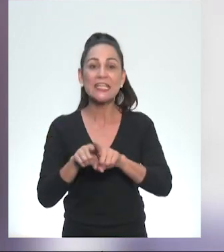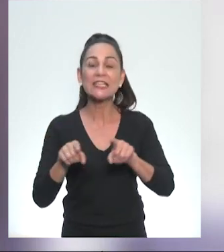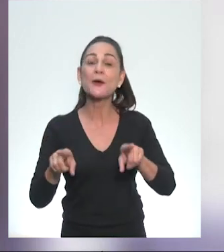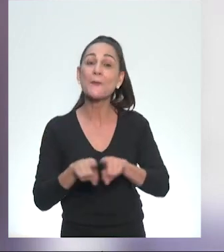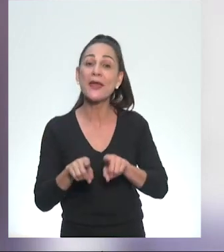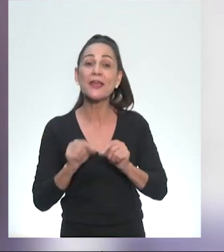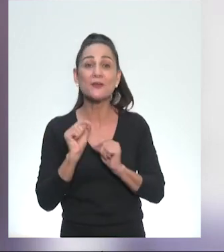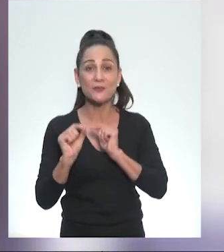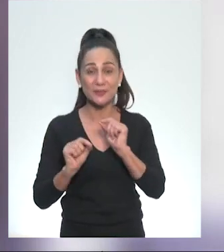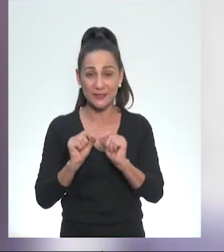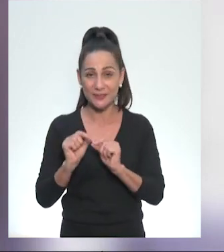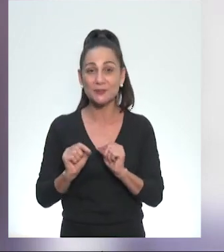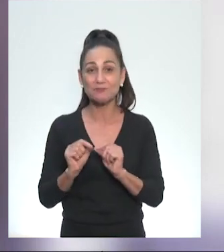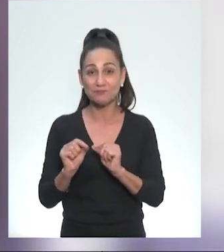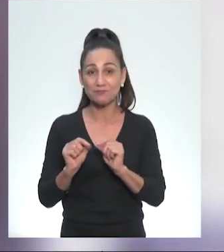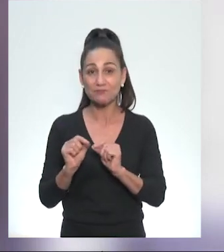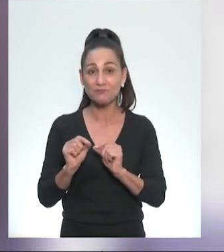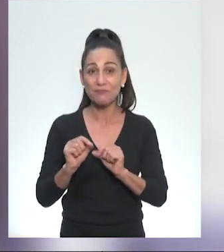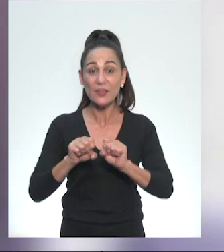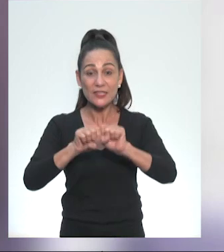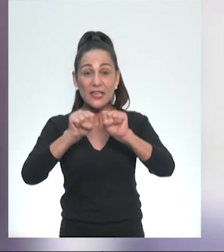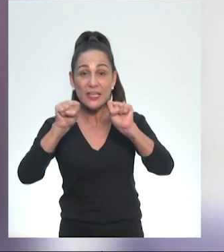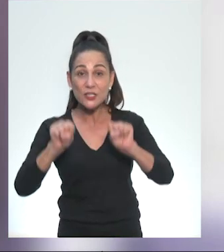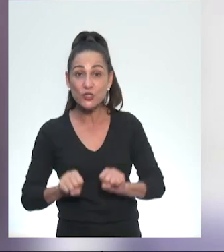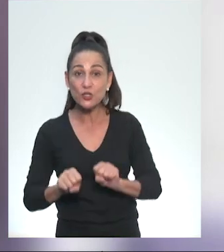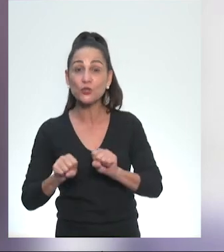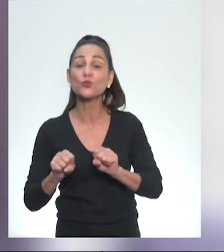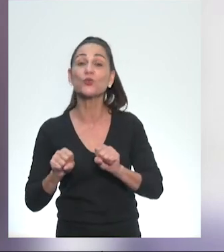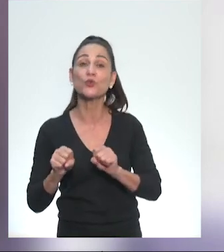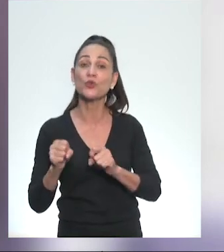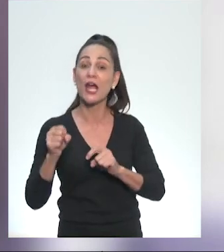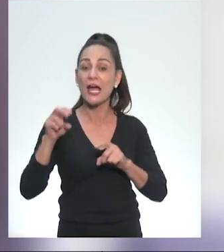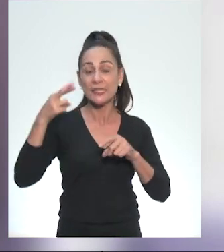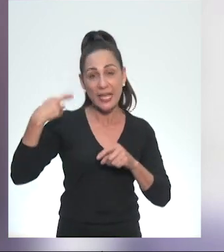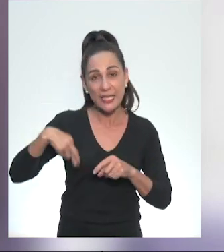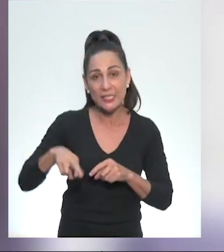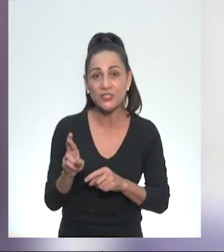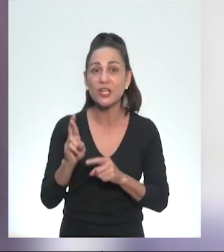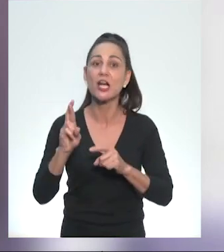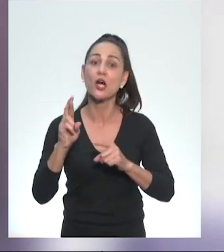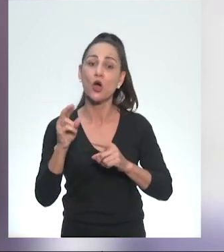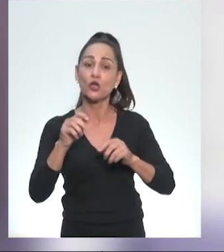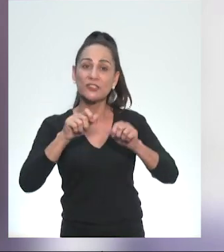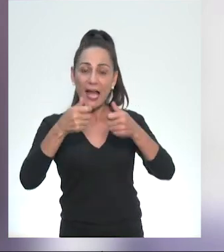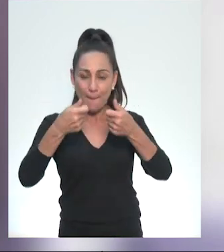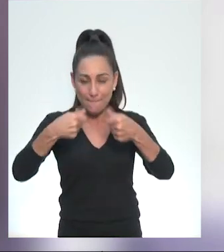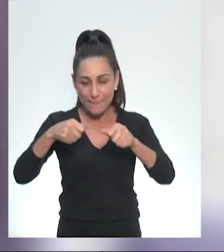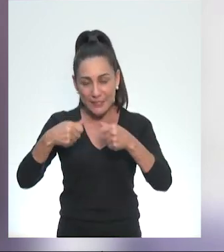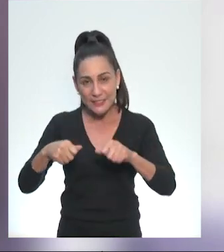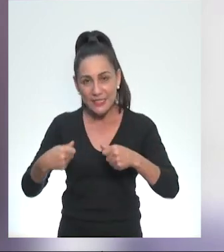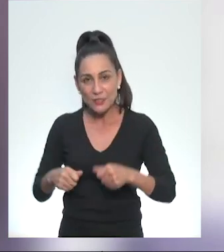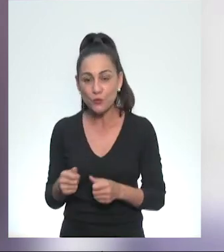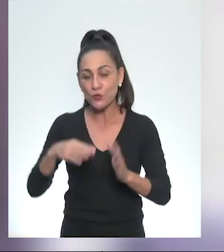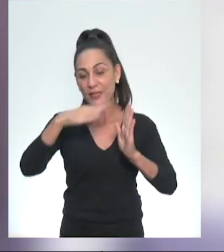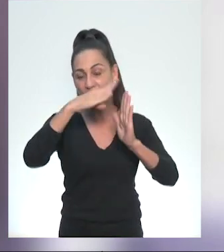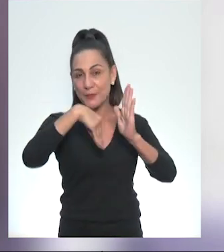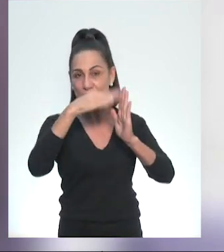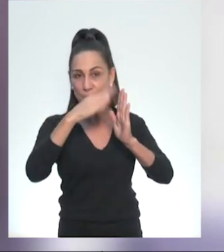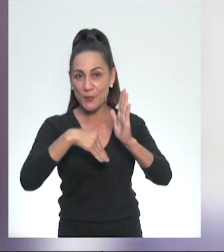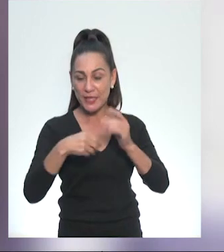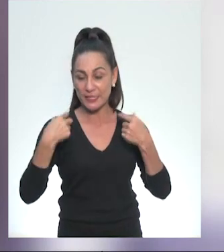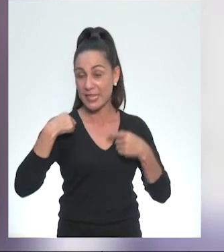claro, da estrutura religiosa, do artesanato, da joalheria, da cerâmica, da pintura,